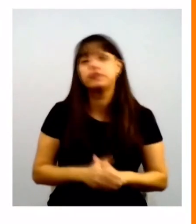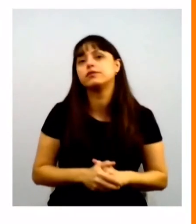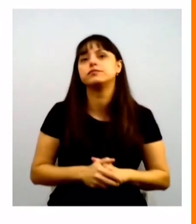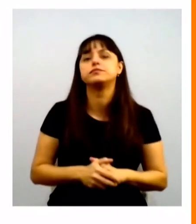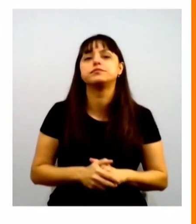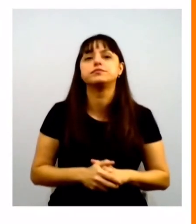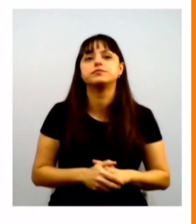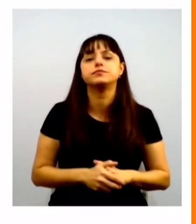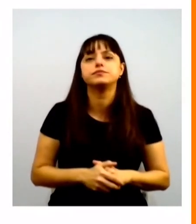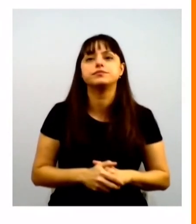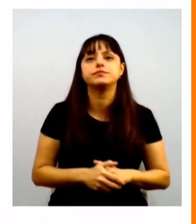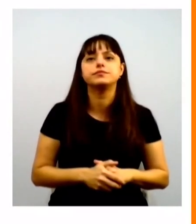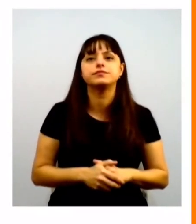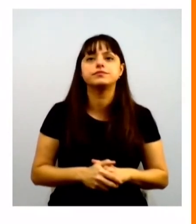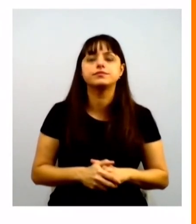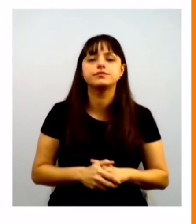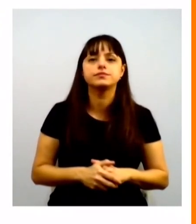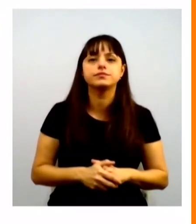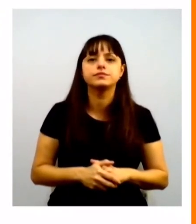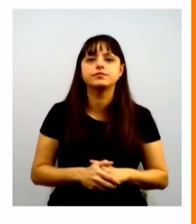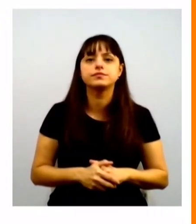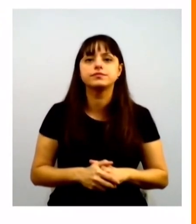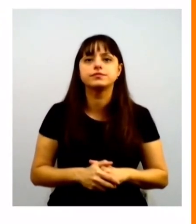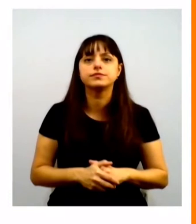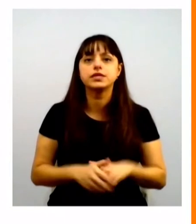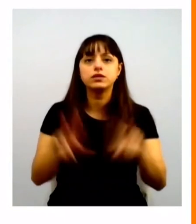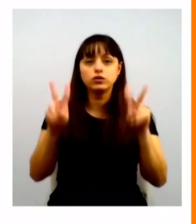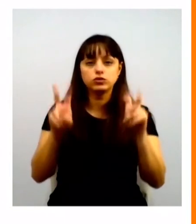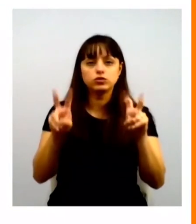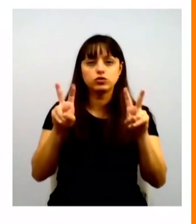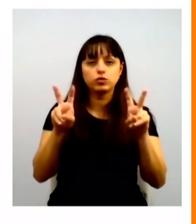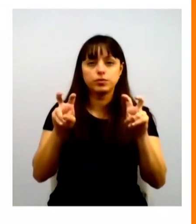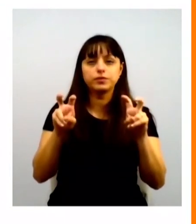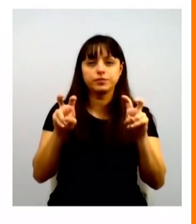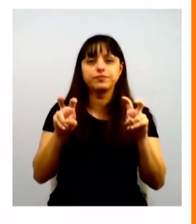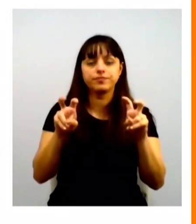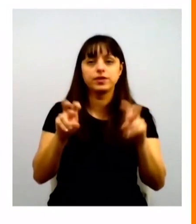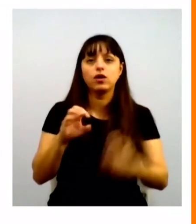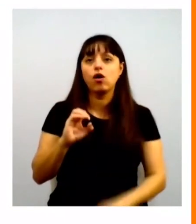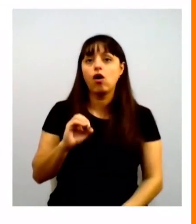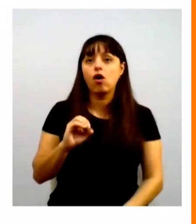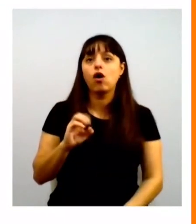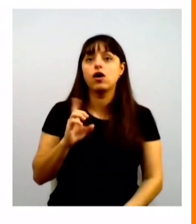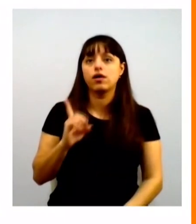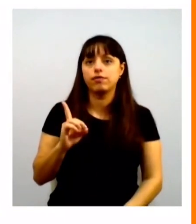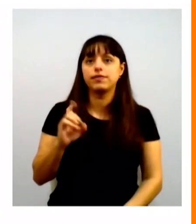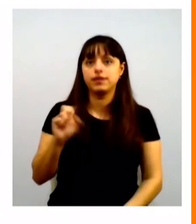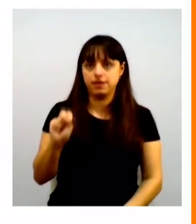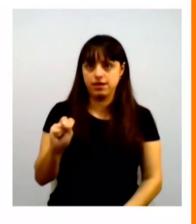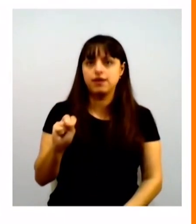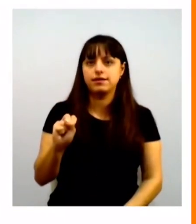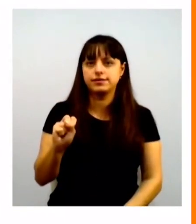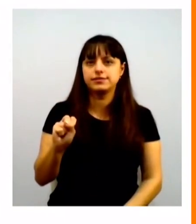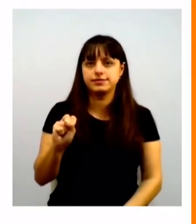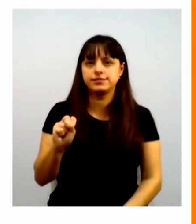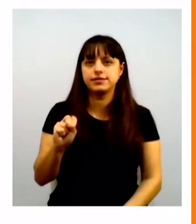dos objetivos da Agenda 2030 em específico, que é a erradicação da pobreza,